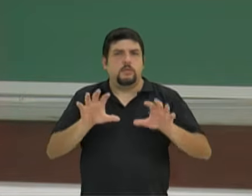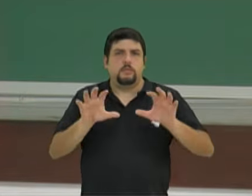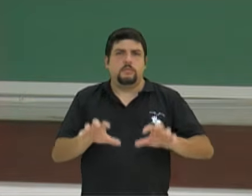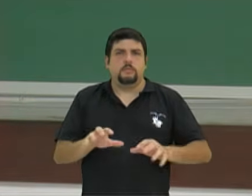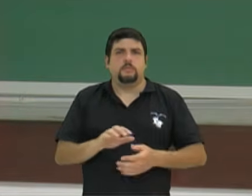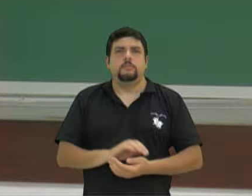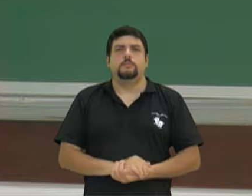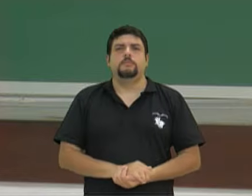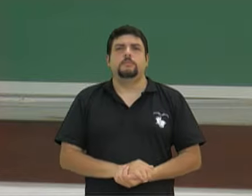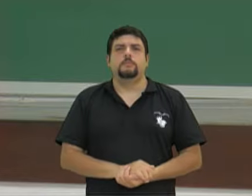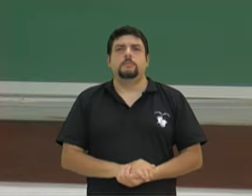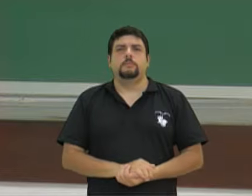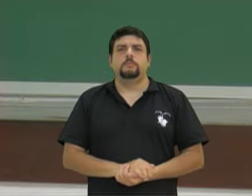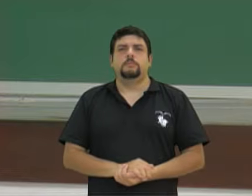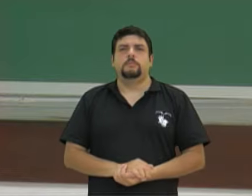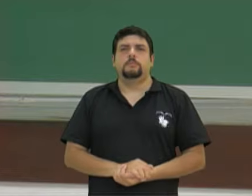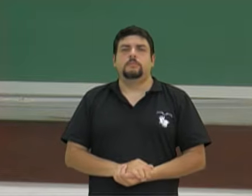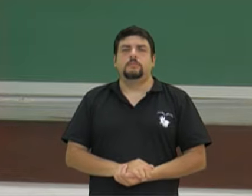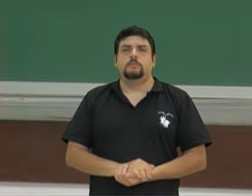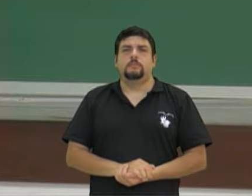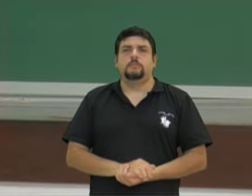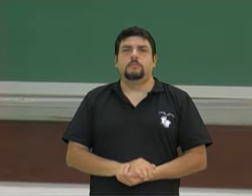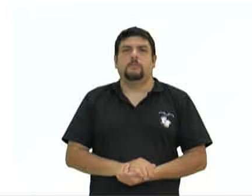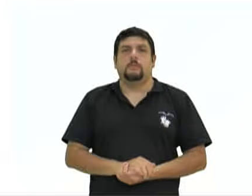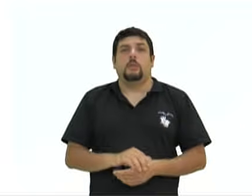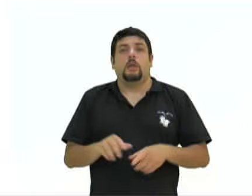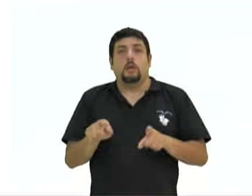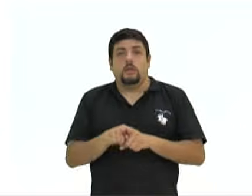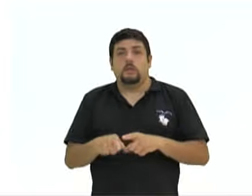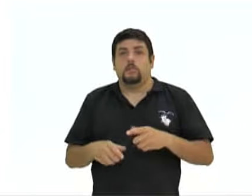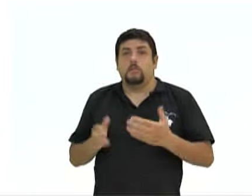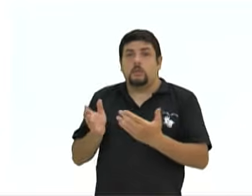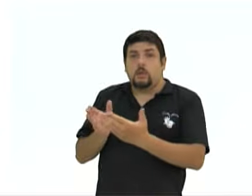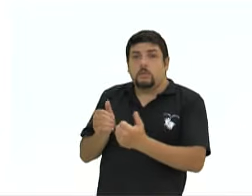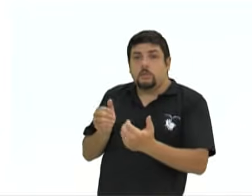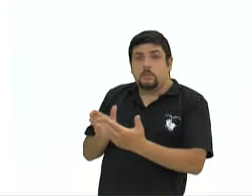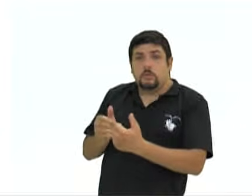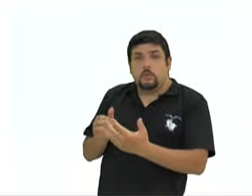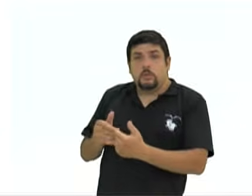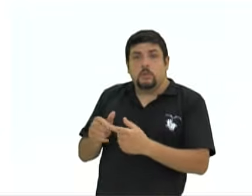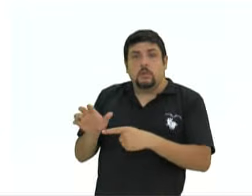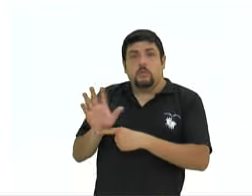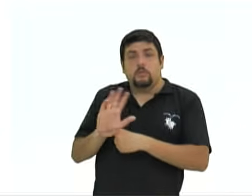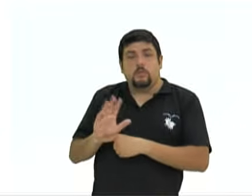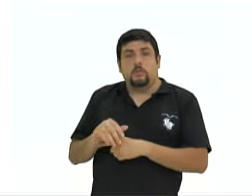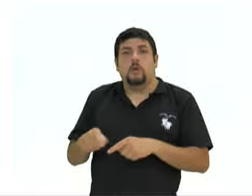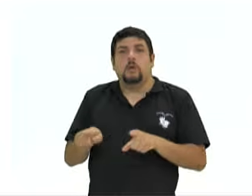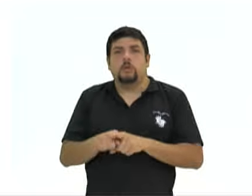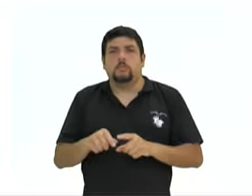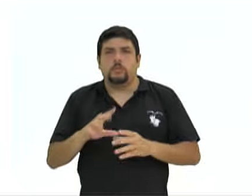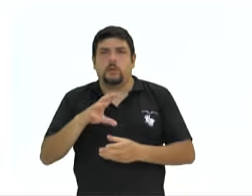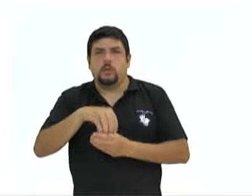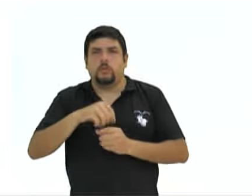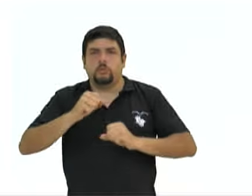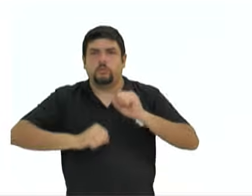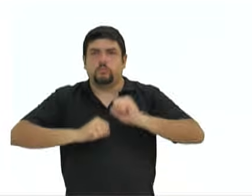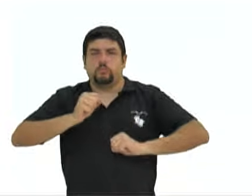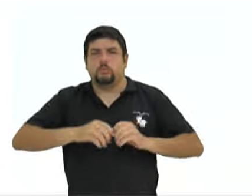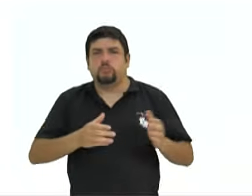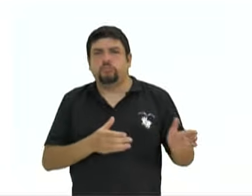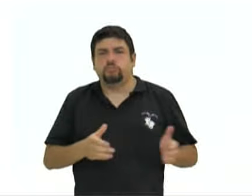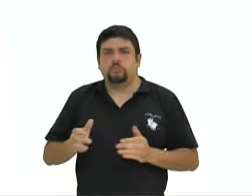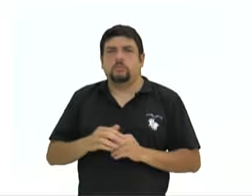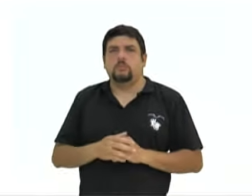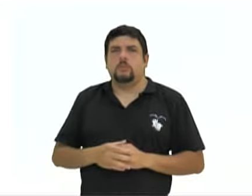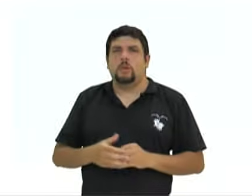né? Vamos lá. Aumentou a demanda por filmes, como a gente já falou, industrializou-se o processo desde sua produção, porque antigamente o